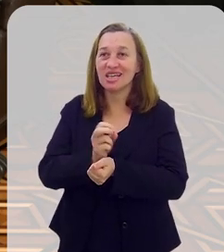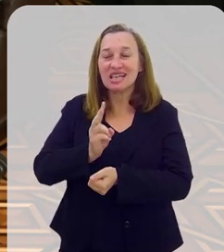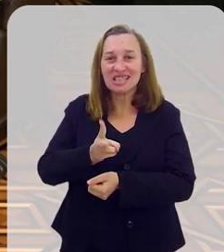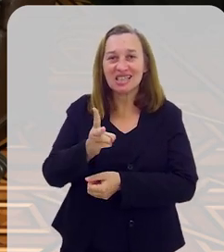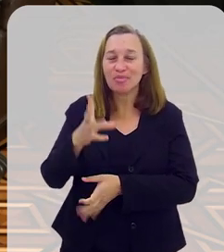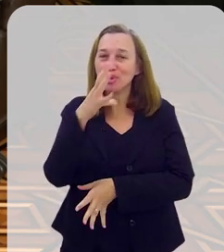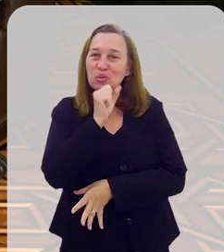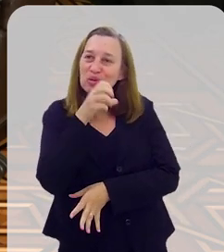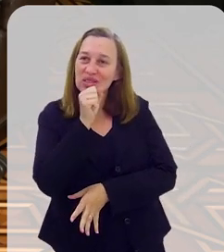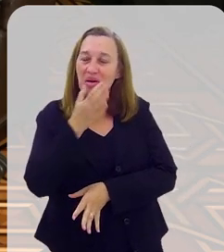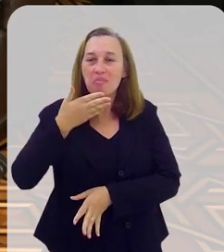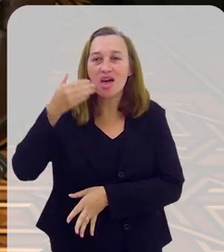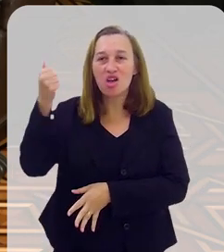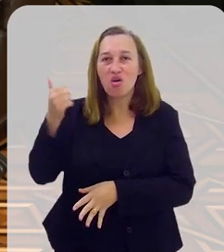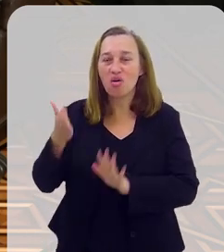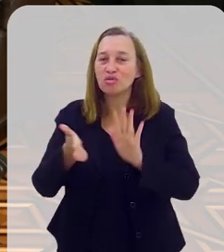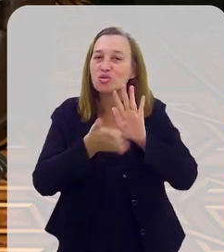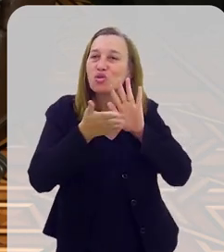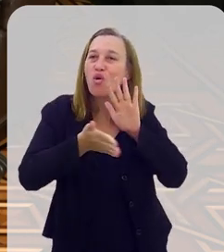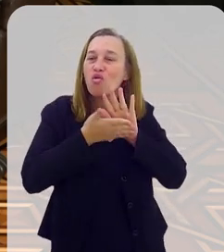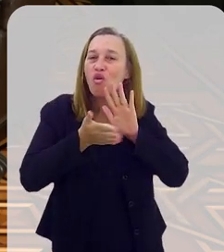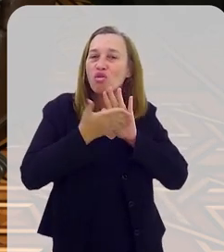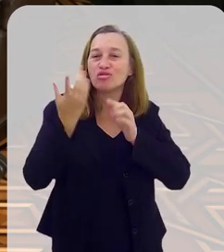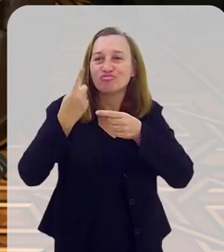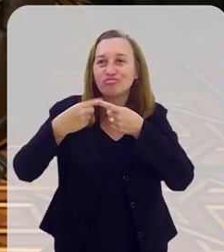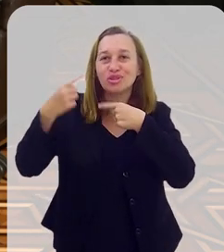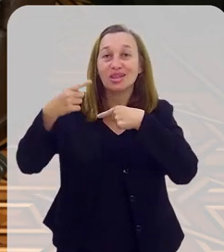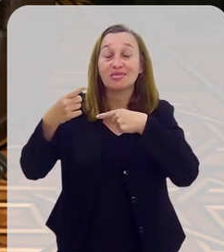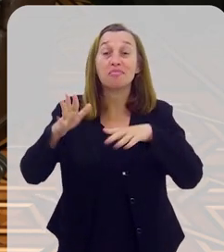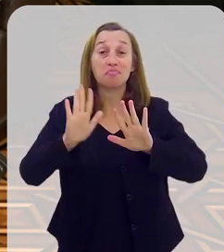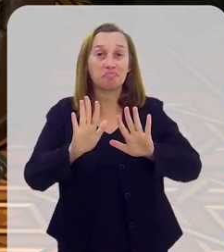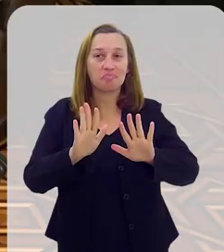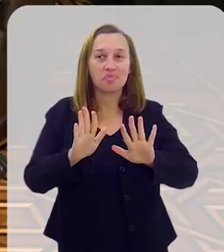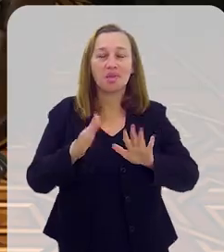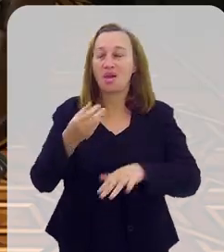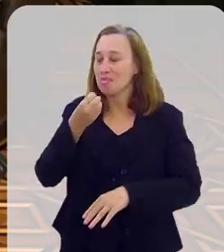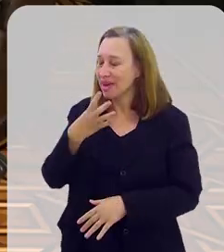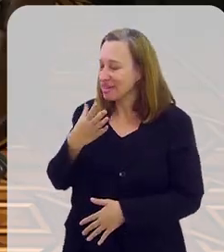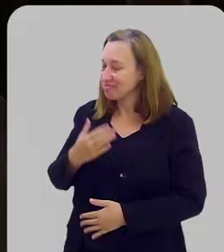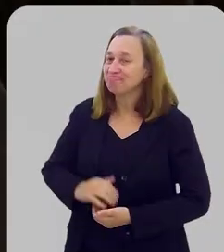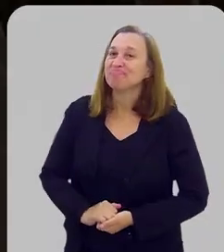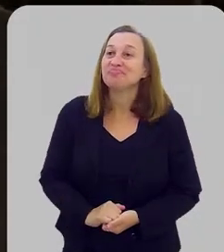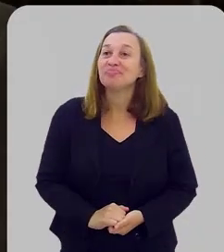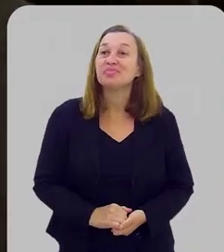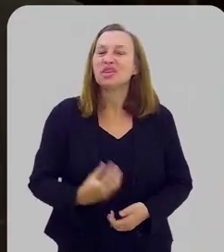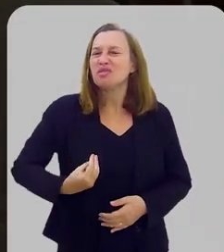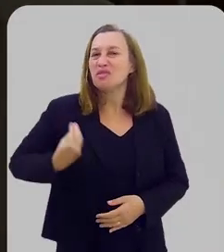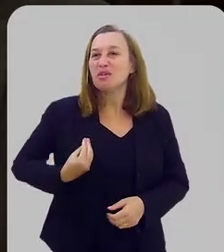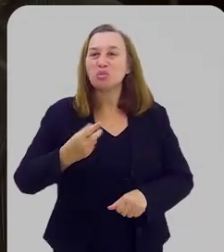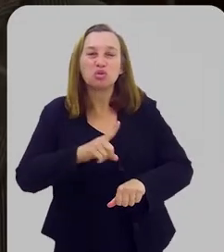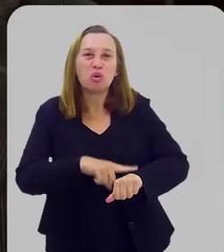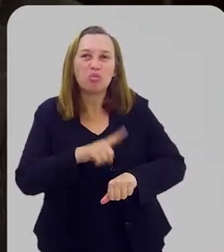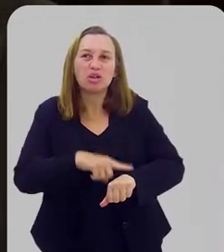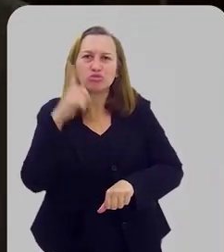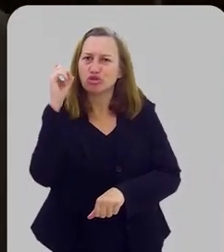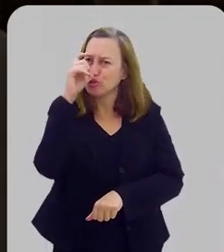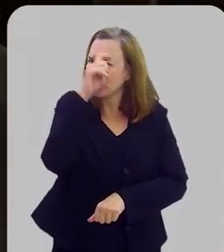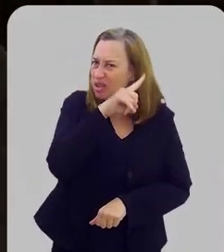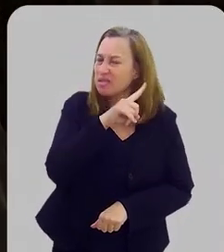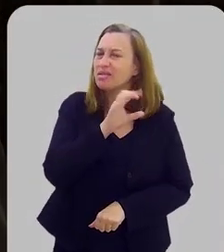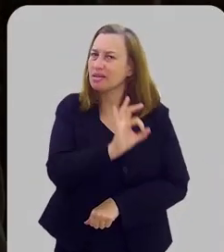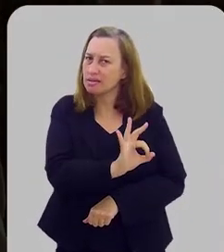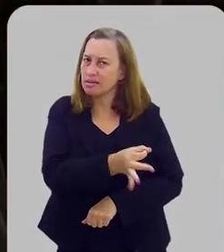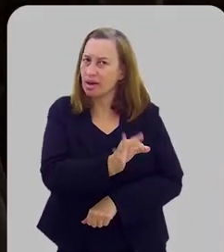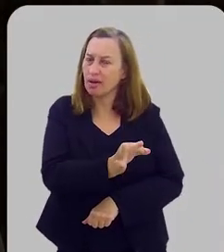sábados para ter o melhor da música as revelações os sucessos bem beterraba presta bem atenção vivemos momentos